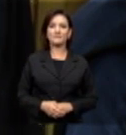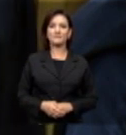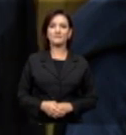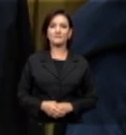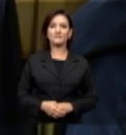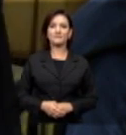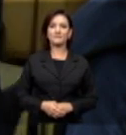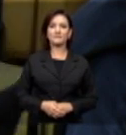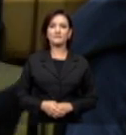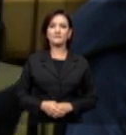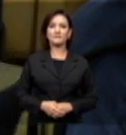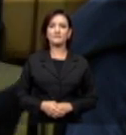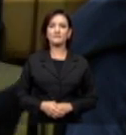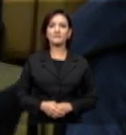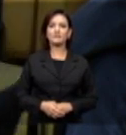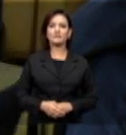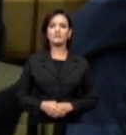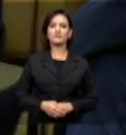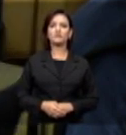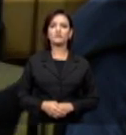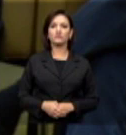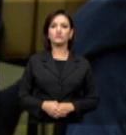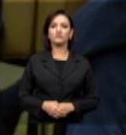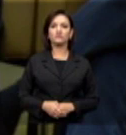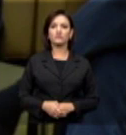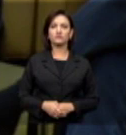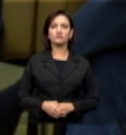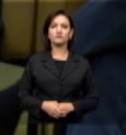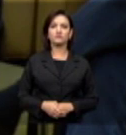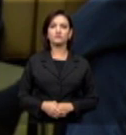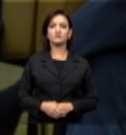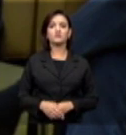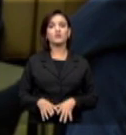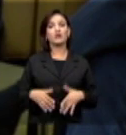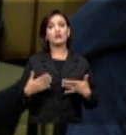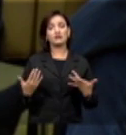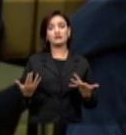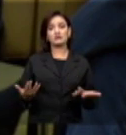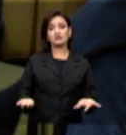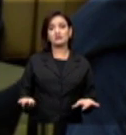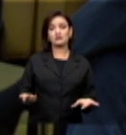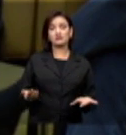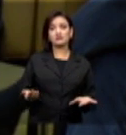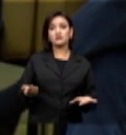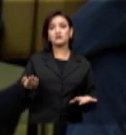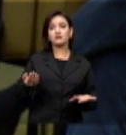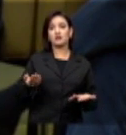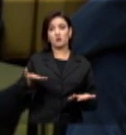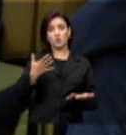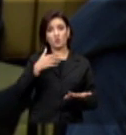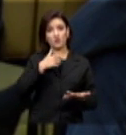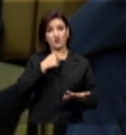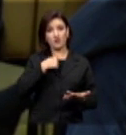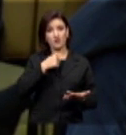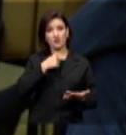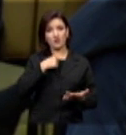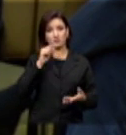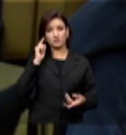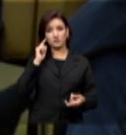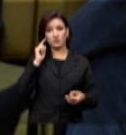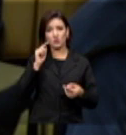a considerar a utilidade prática como medida para tomada de decisão. Me alinho